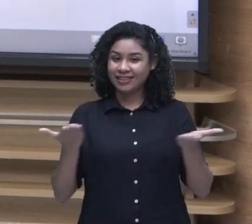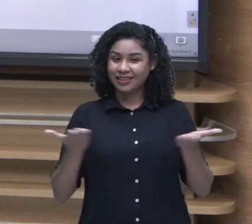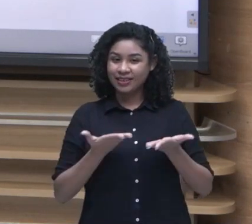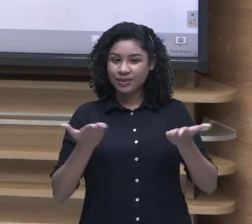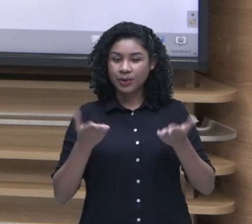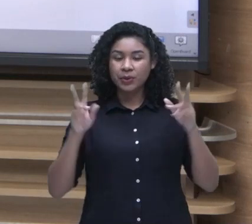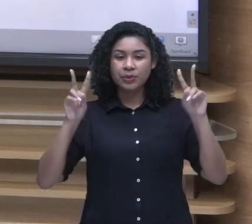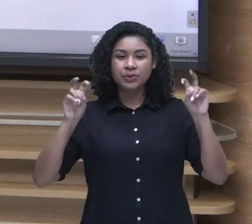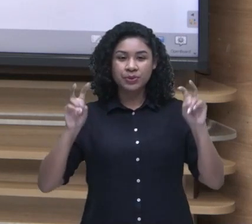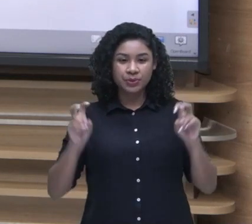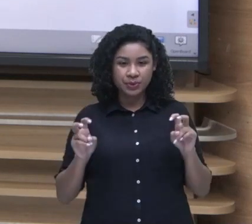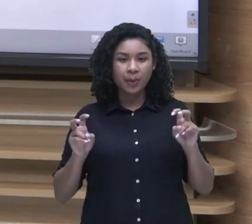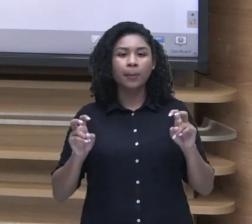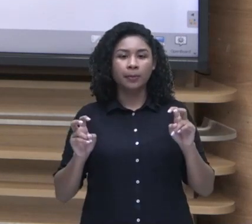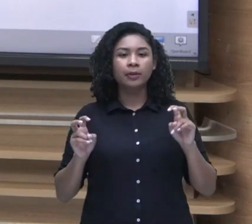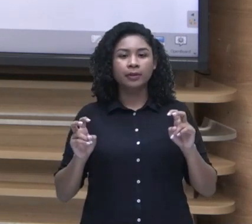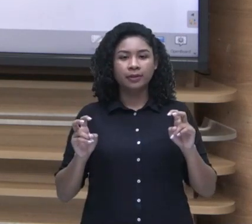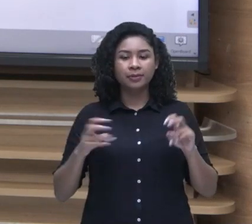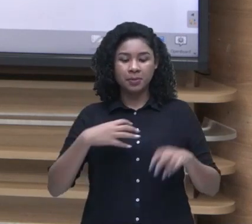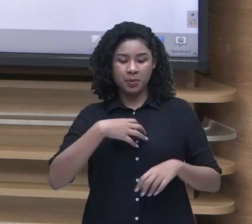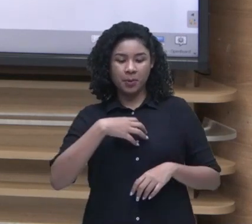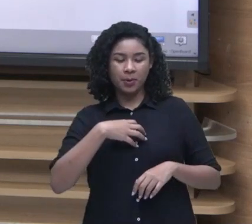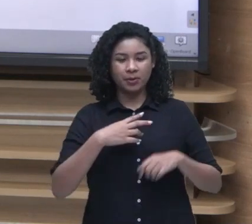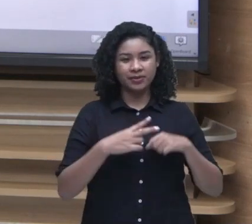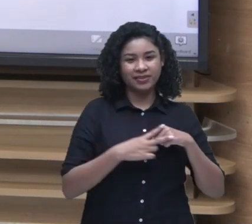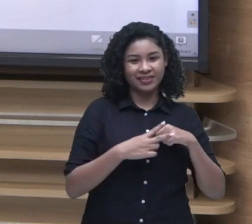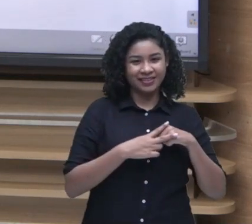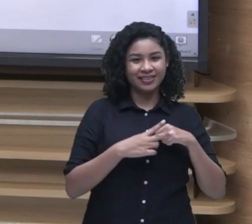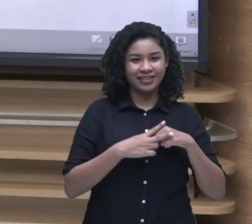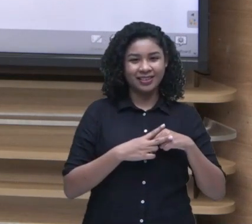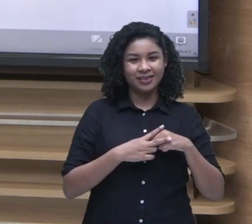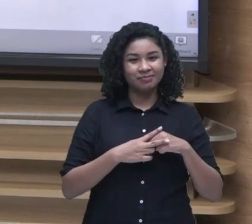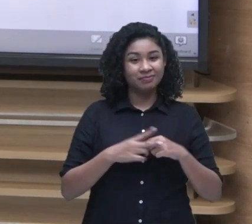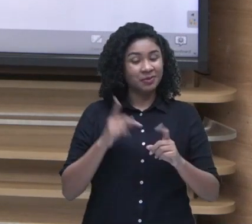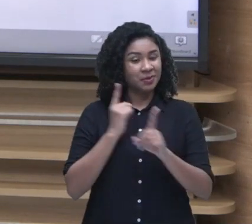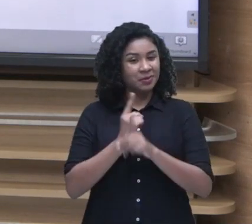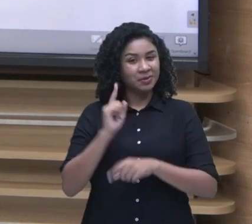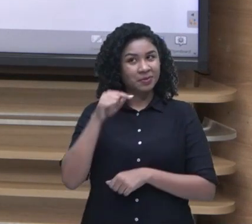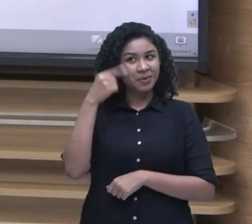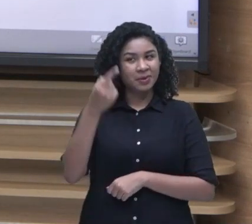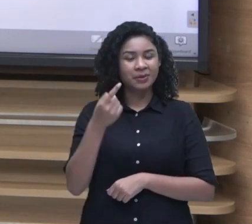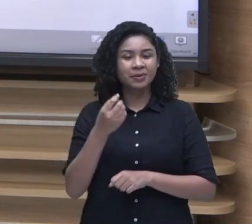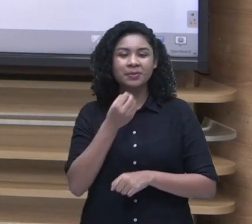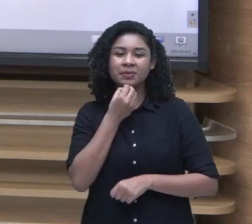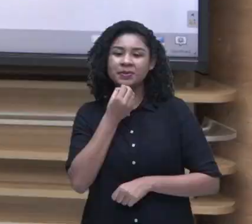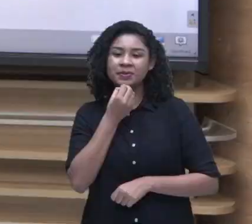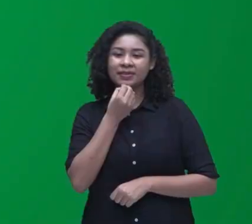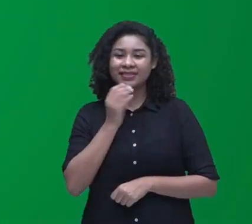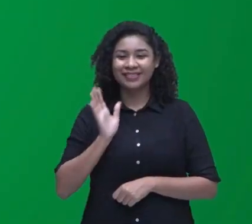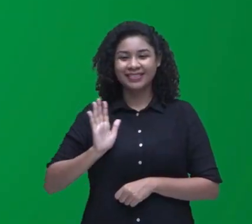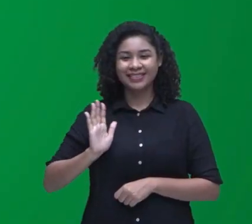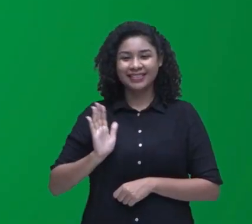os tempos verbais, os modos, e até uma próxima oportunidade.